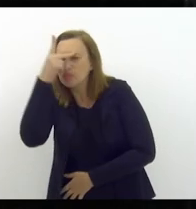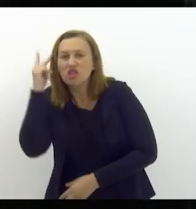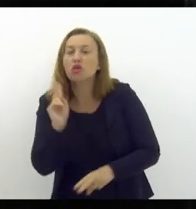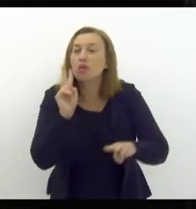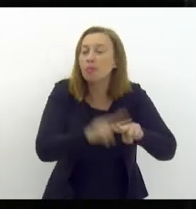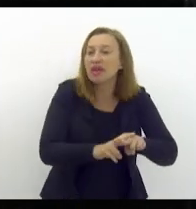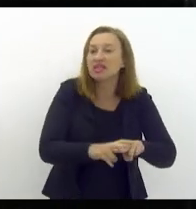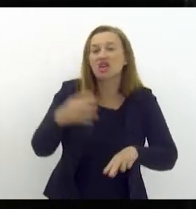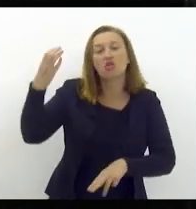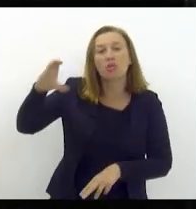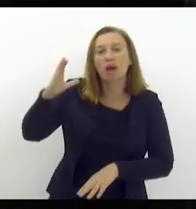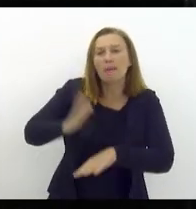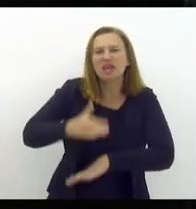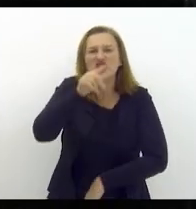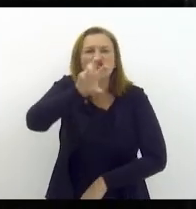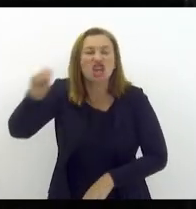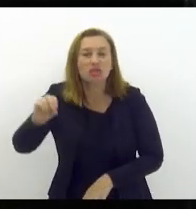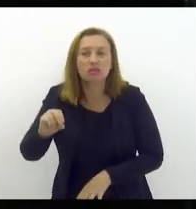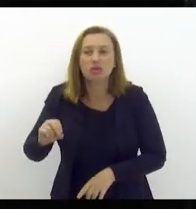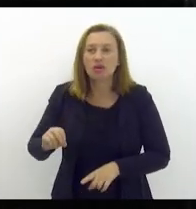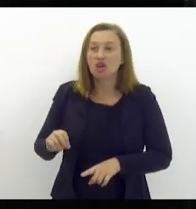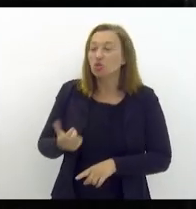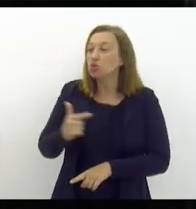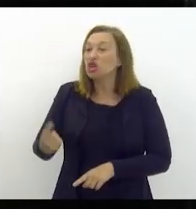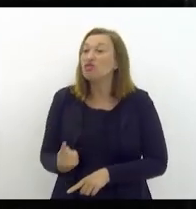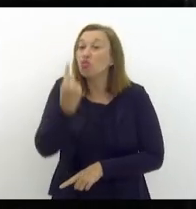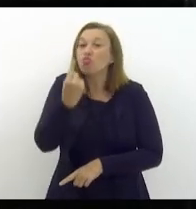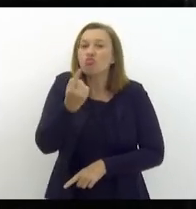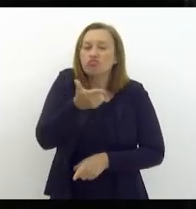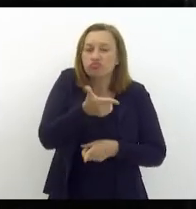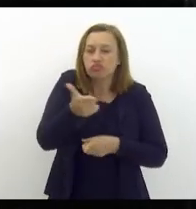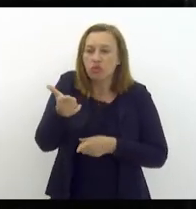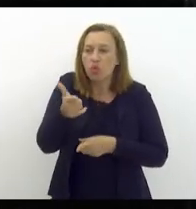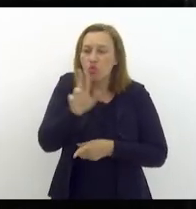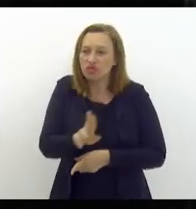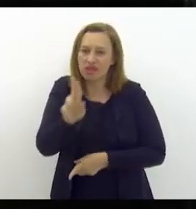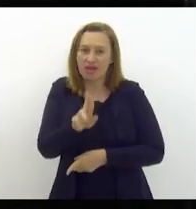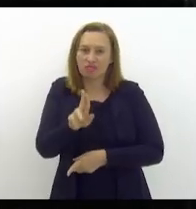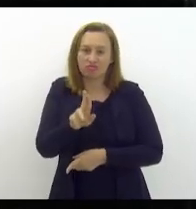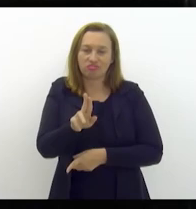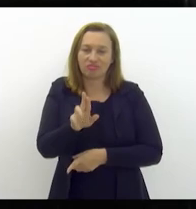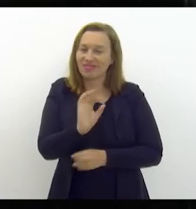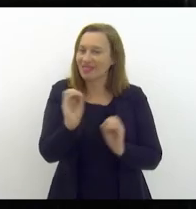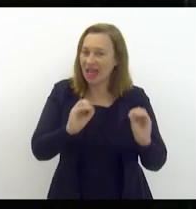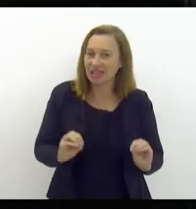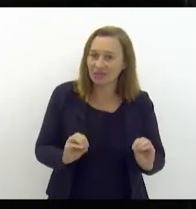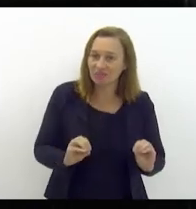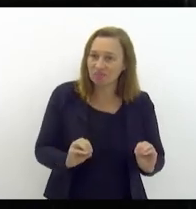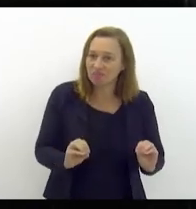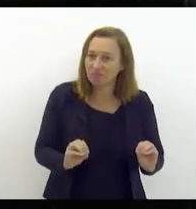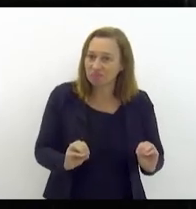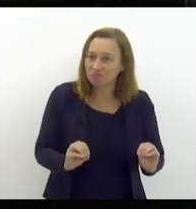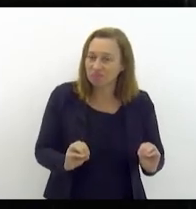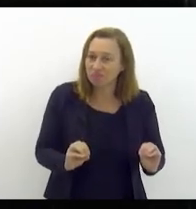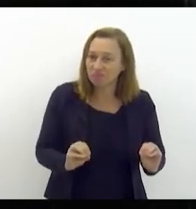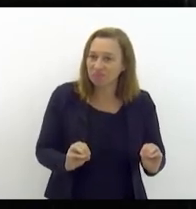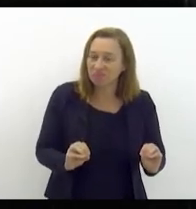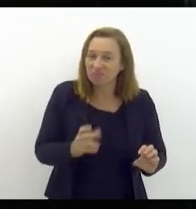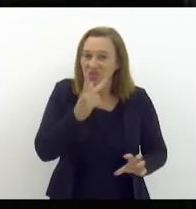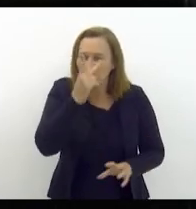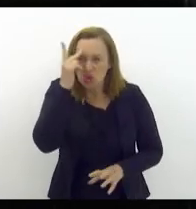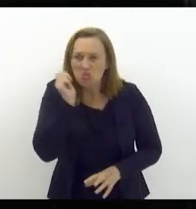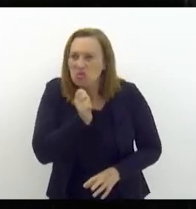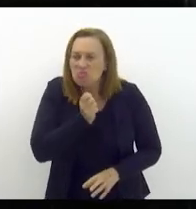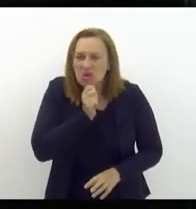em Copacabana, mais de 500, mas não teve um fuzil sendo usado. Não teve um fuzil sendo usado. Ninguém